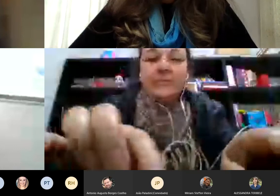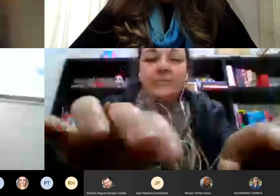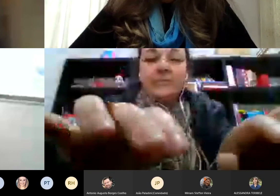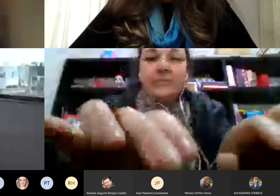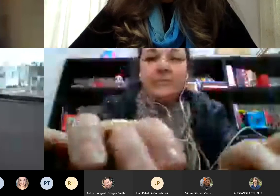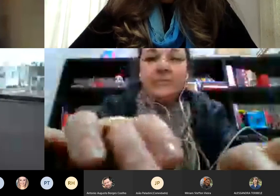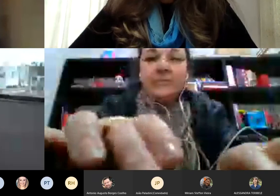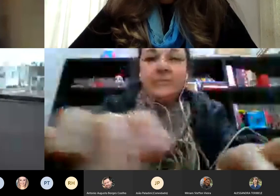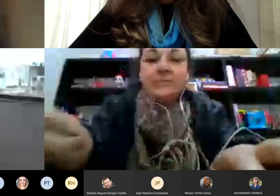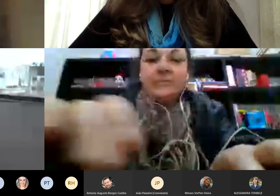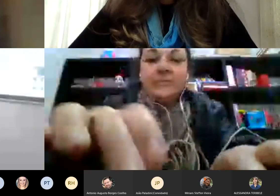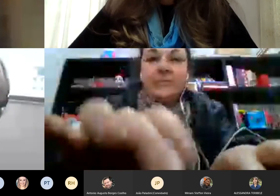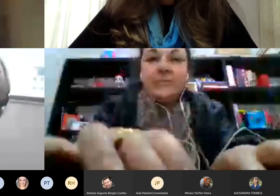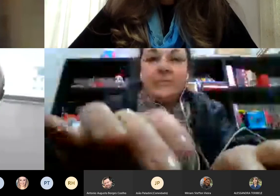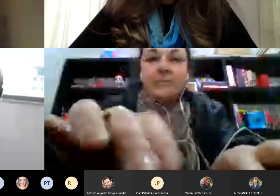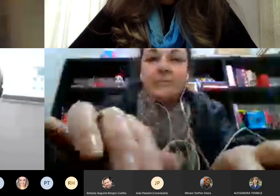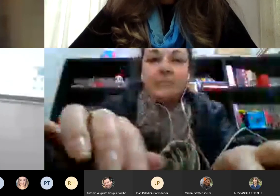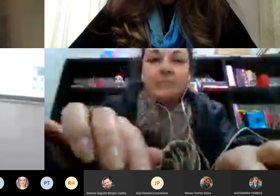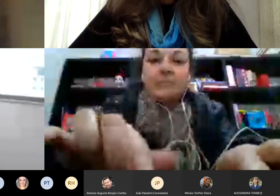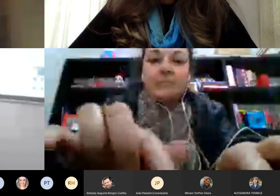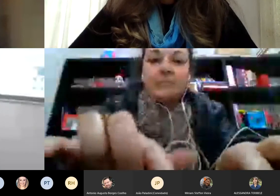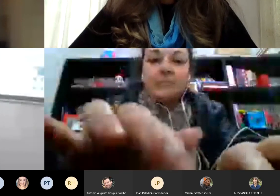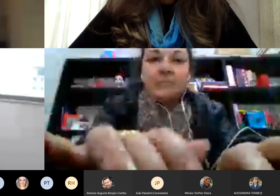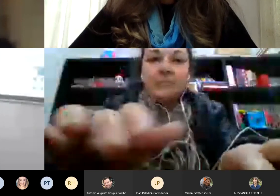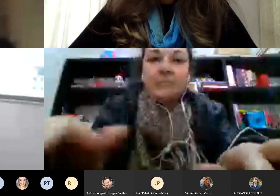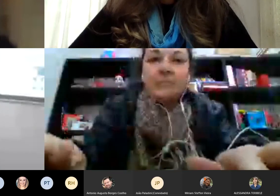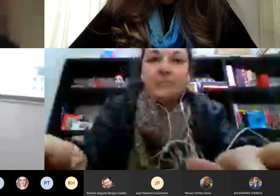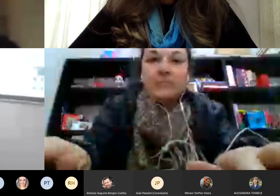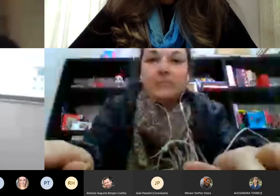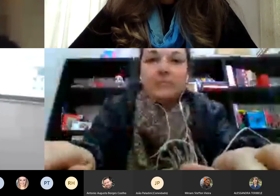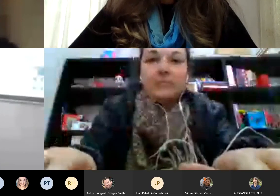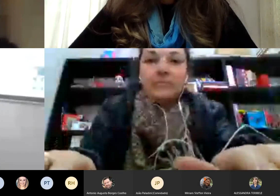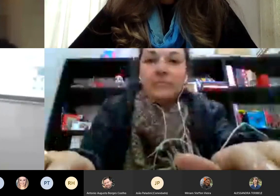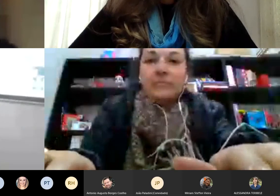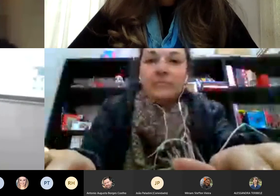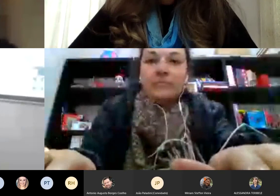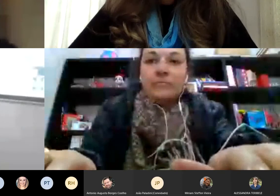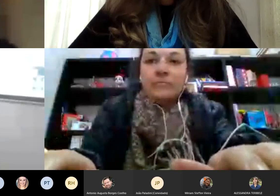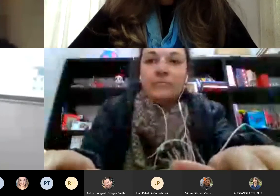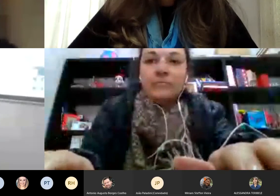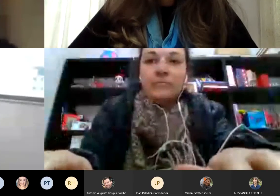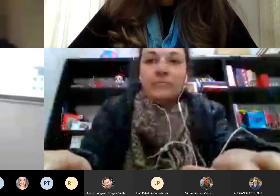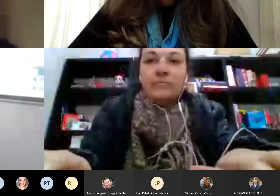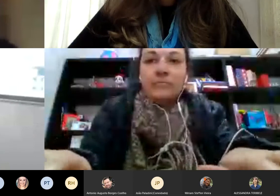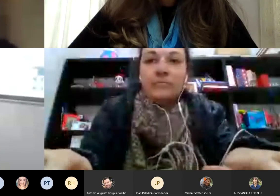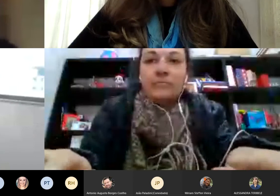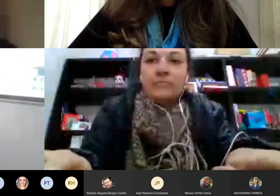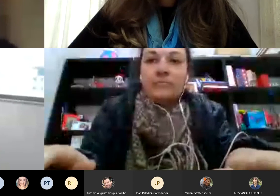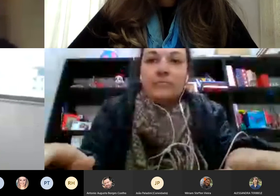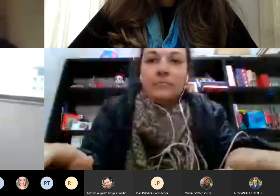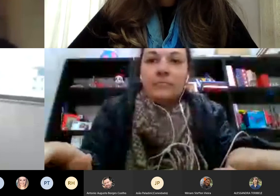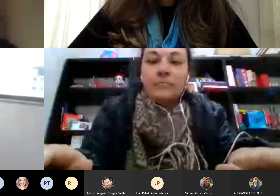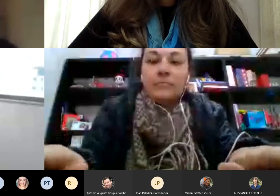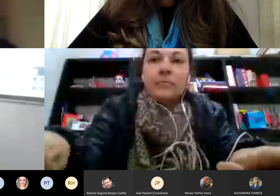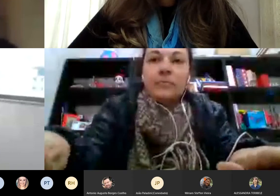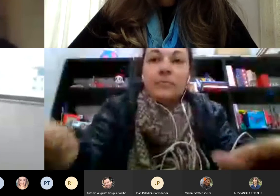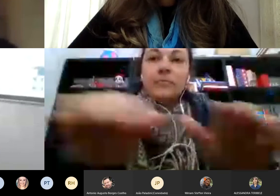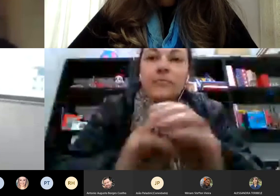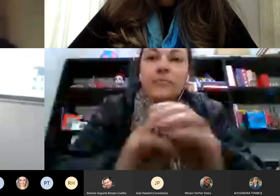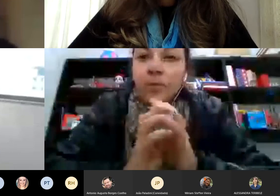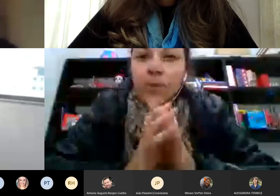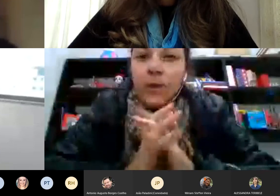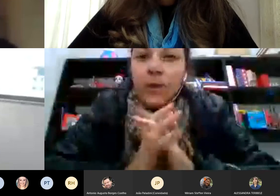lá repensar a sala, né, Águeda? Repensar o conceito de sala, de aula. Diga, querida. Não,